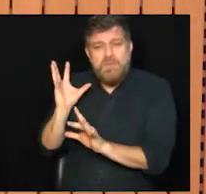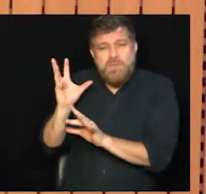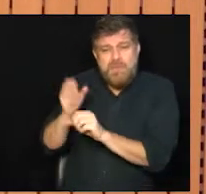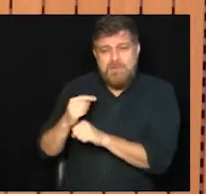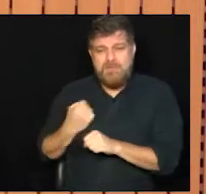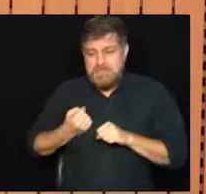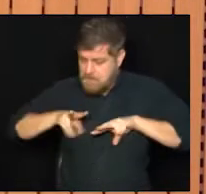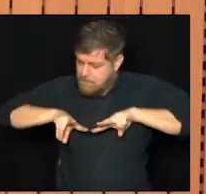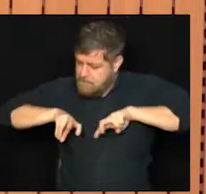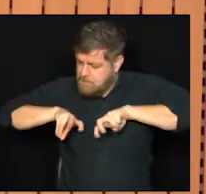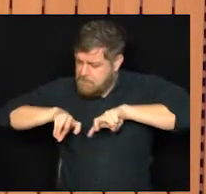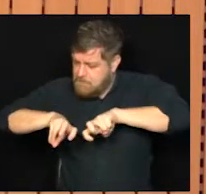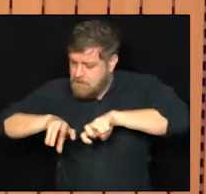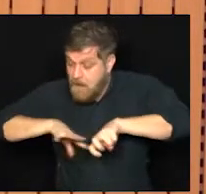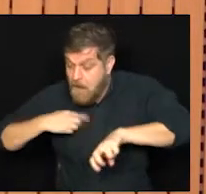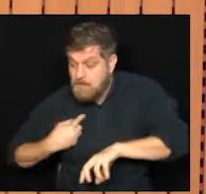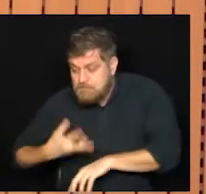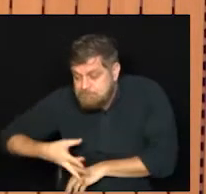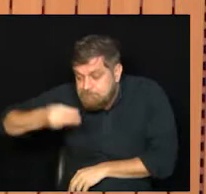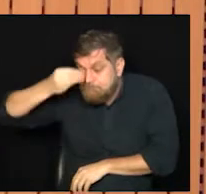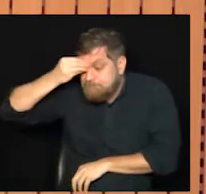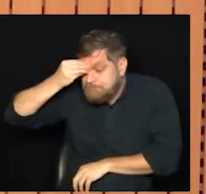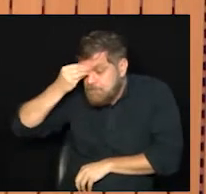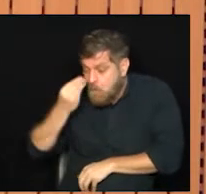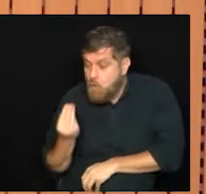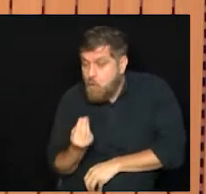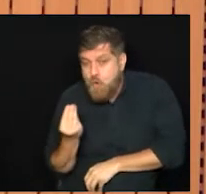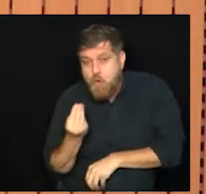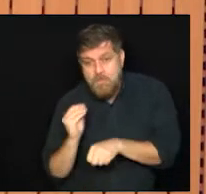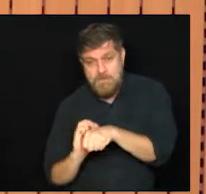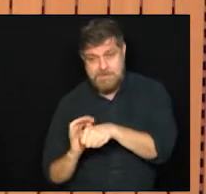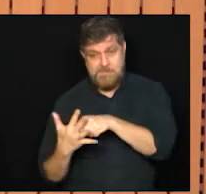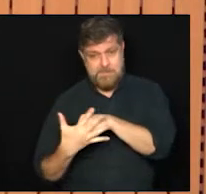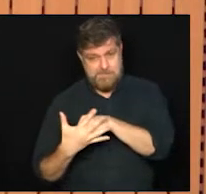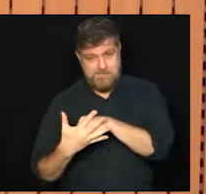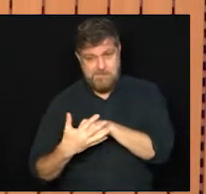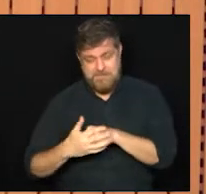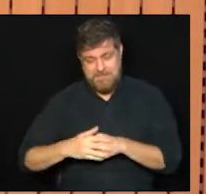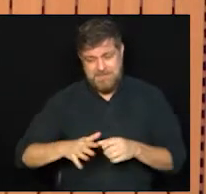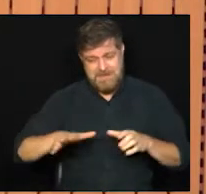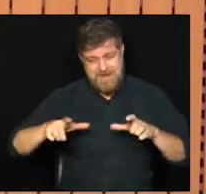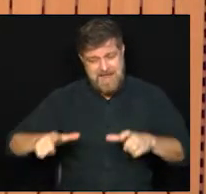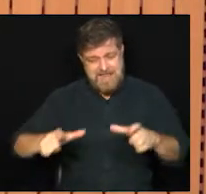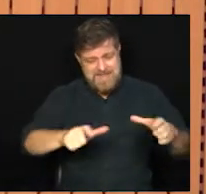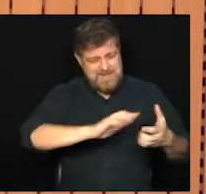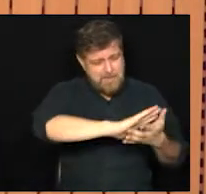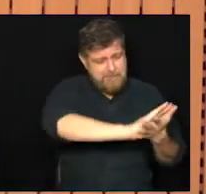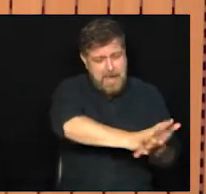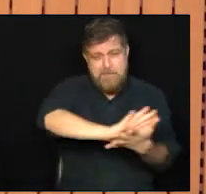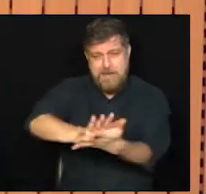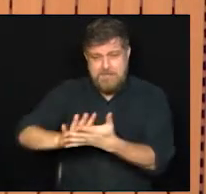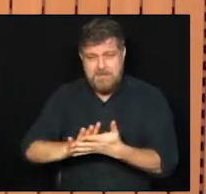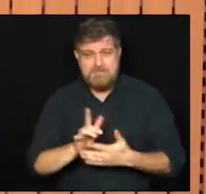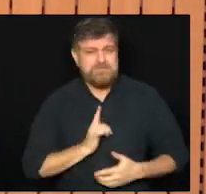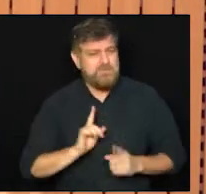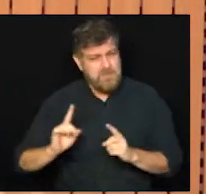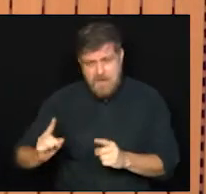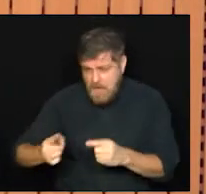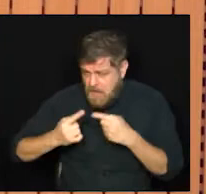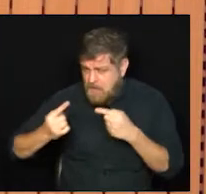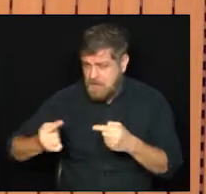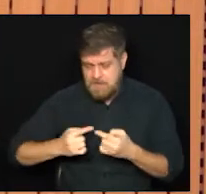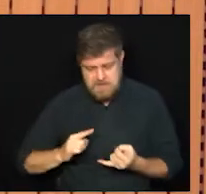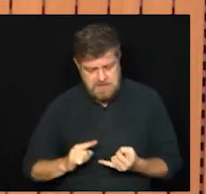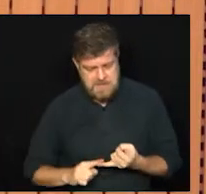profundidade, como a pandemia da Covid tem impactado cada setor. Ouvir até, se for o caso, críticas em relação a